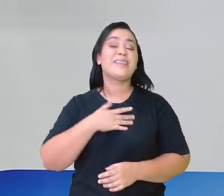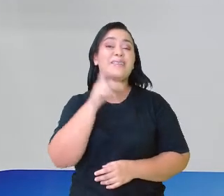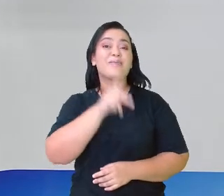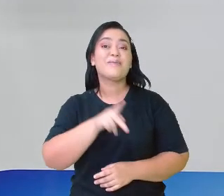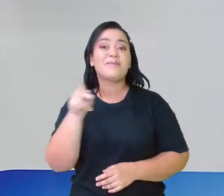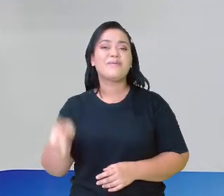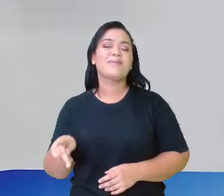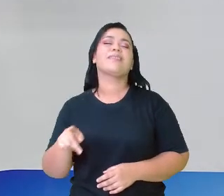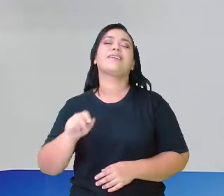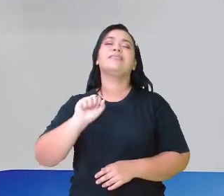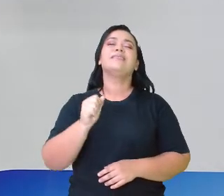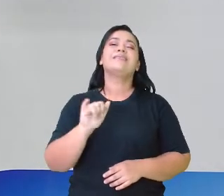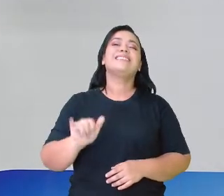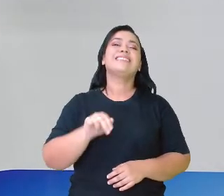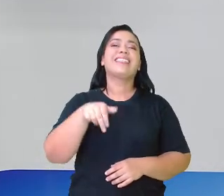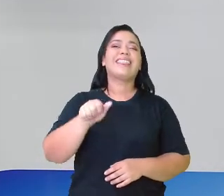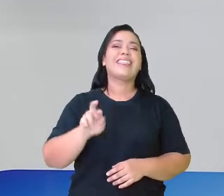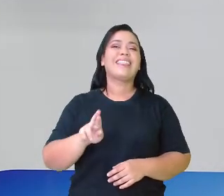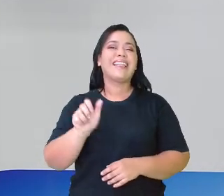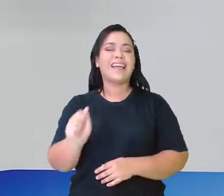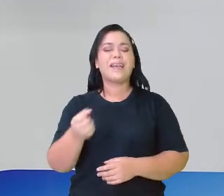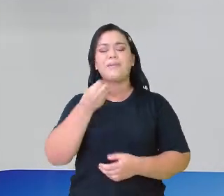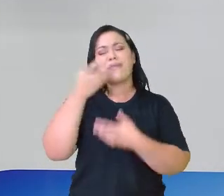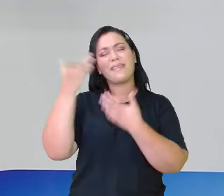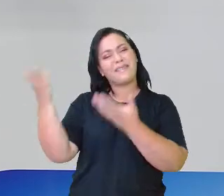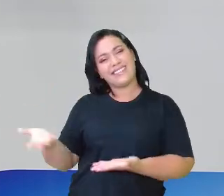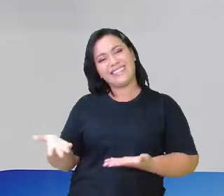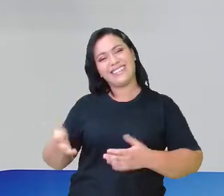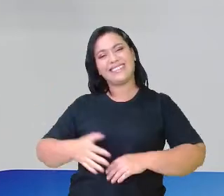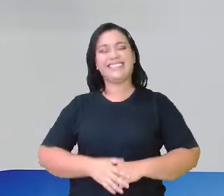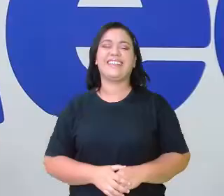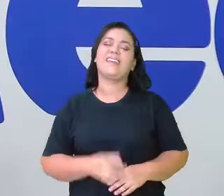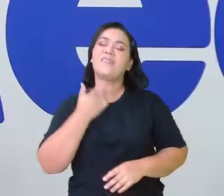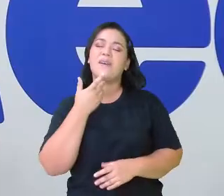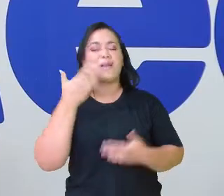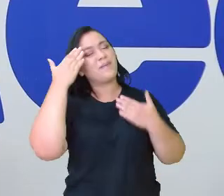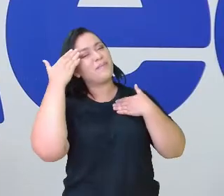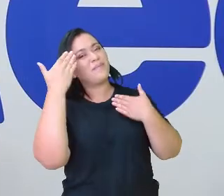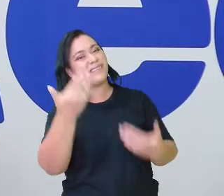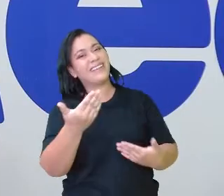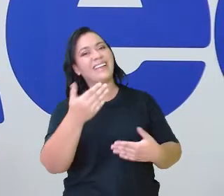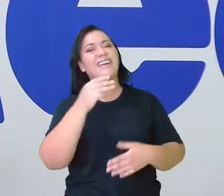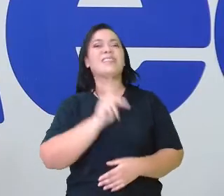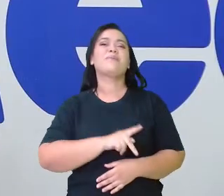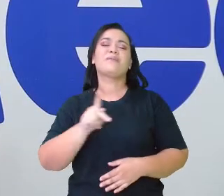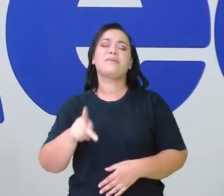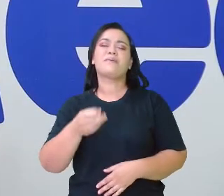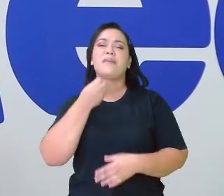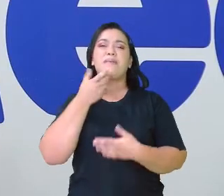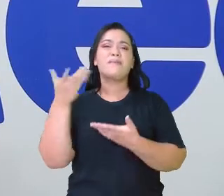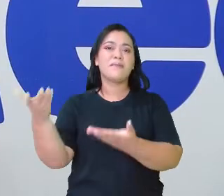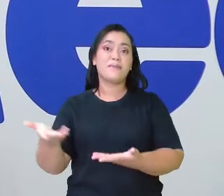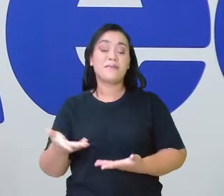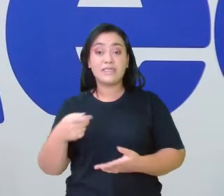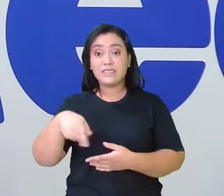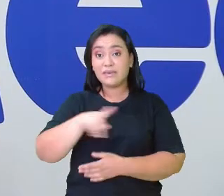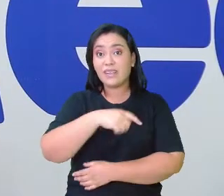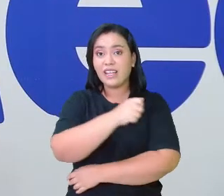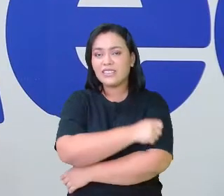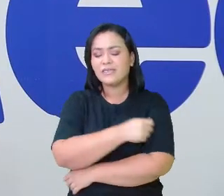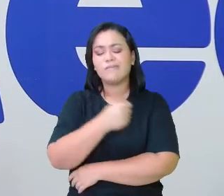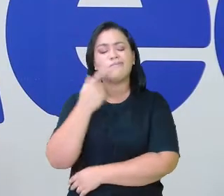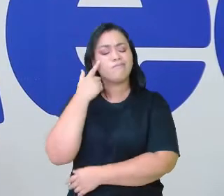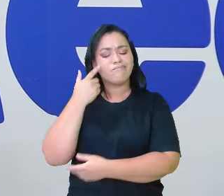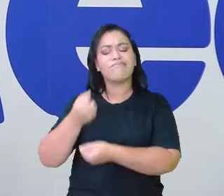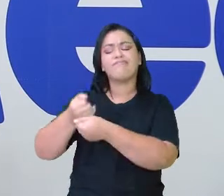professora Sinara. Seja bem-vinda, professora. Obrigada, professora Márcia. Bem-vinda aos nossos estudantes que eu já estou vendo